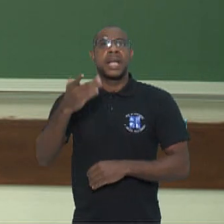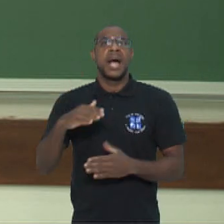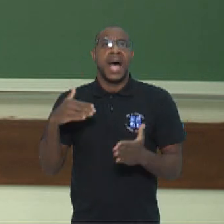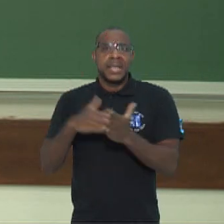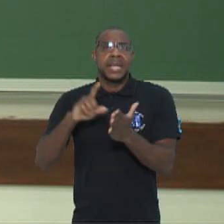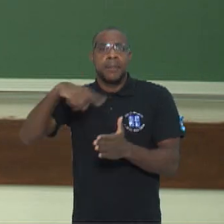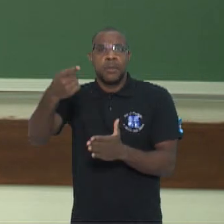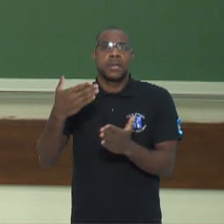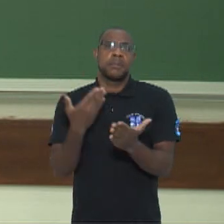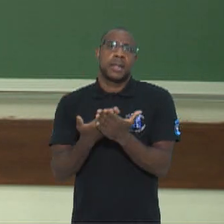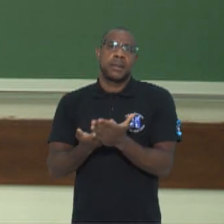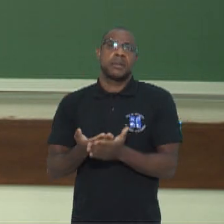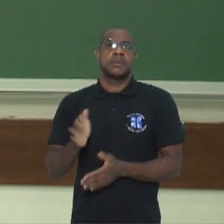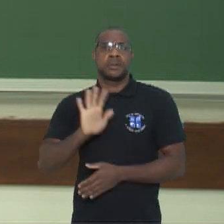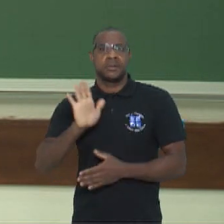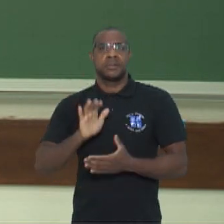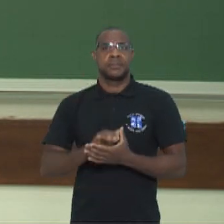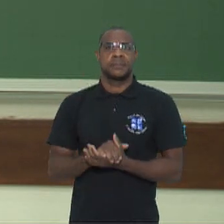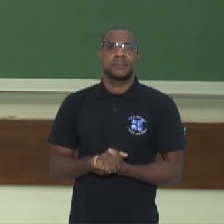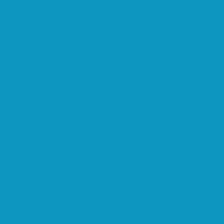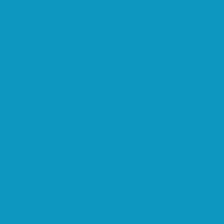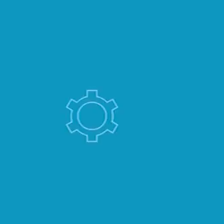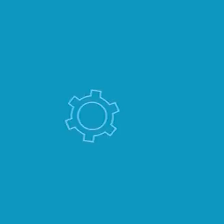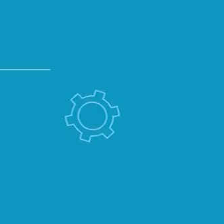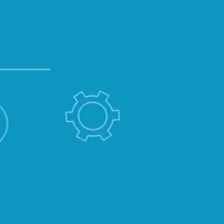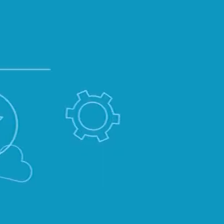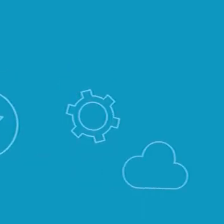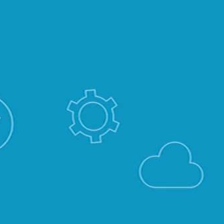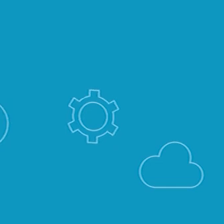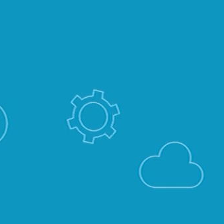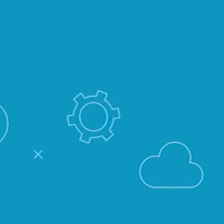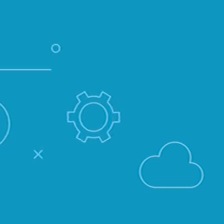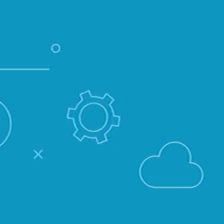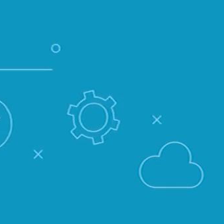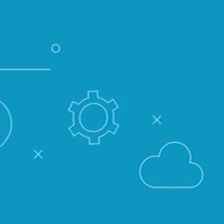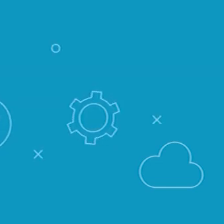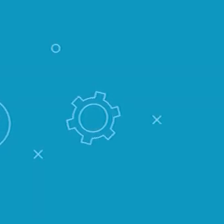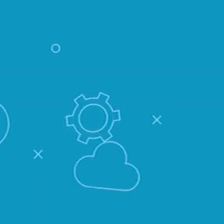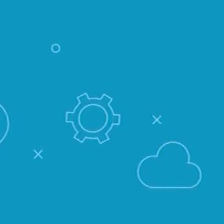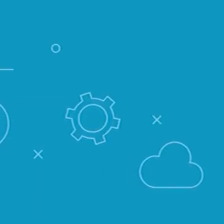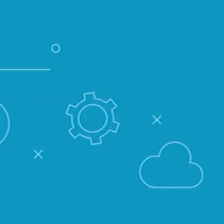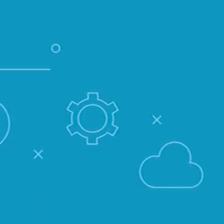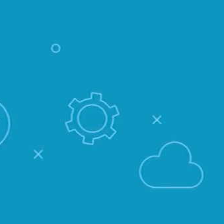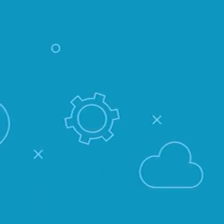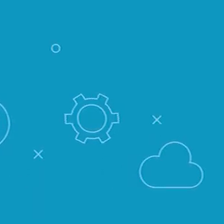Tchau, tchau a todos.